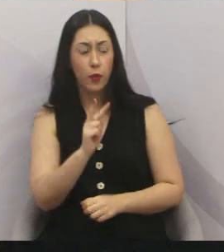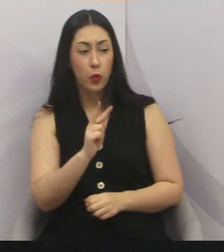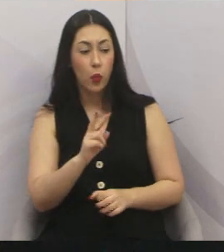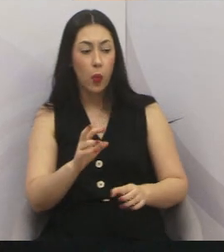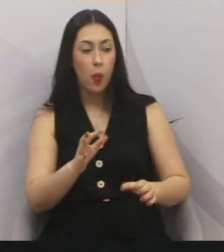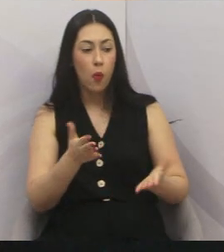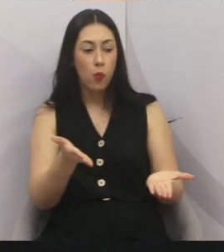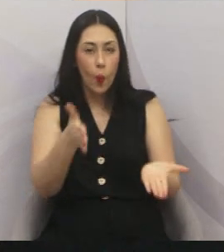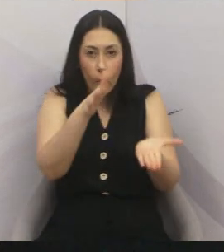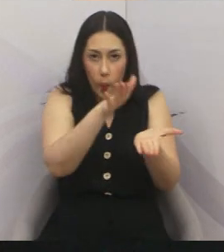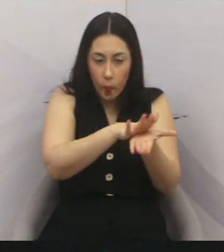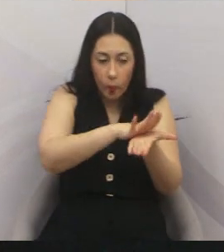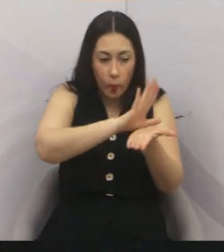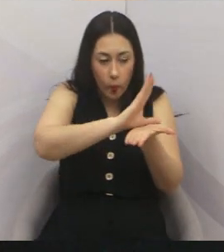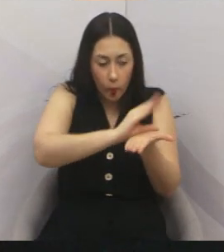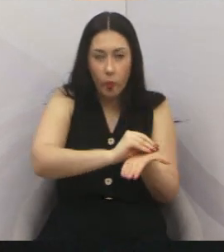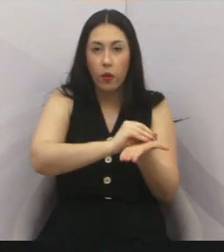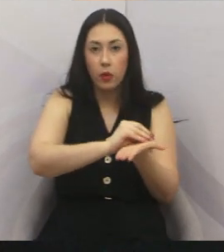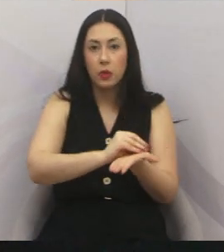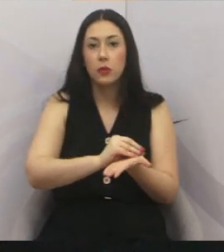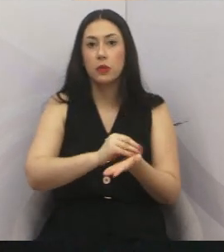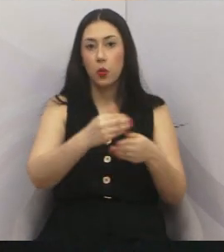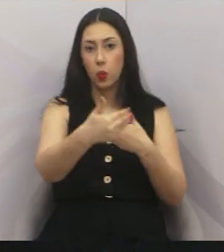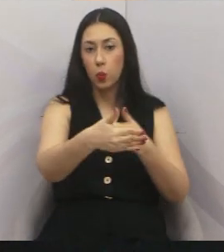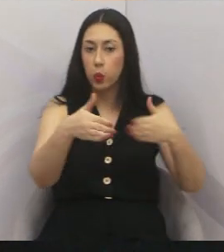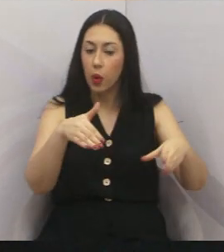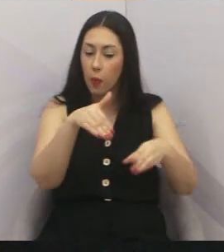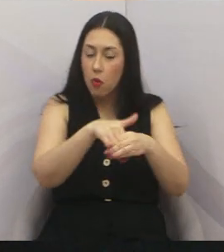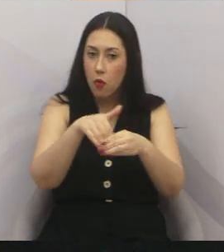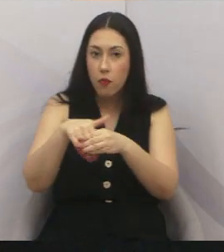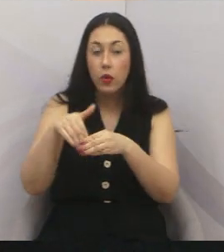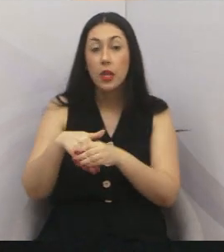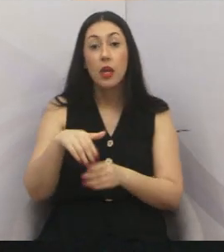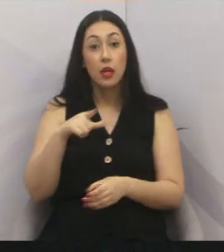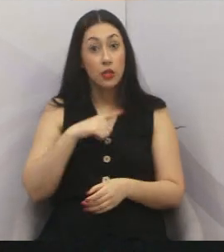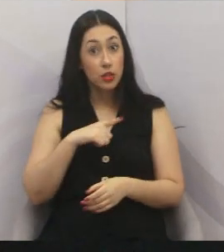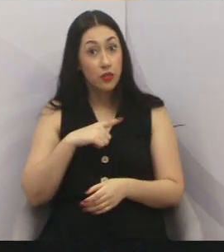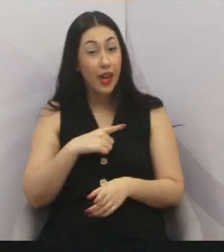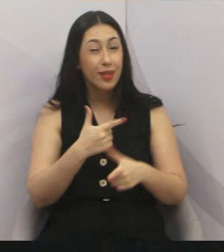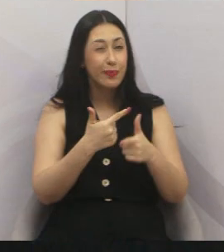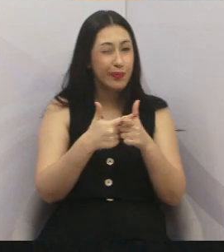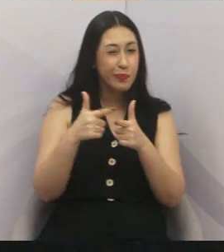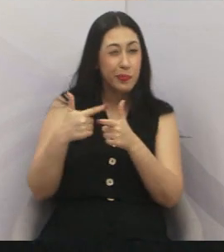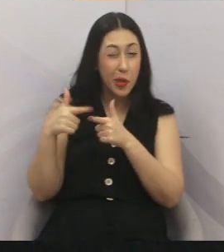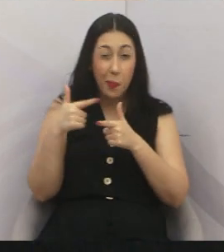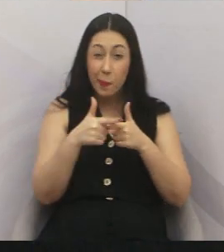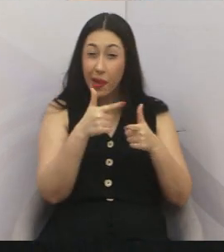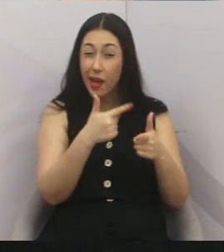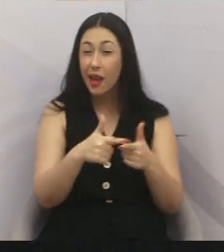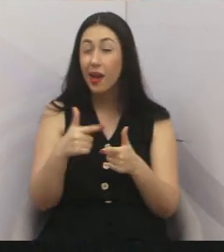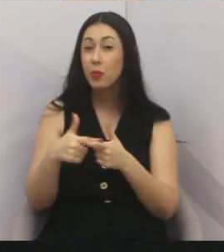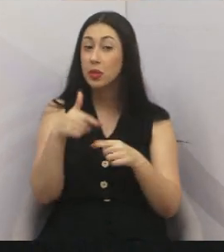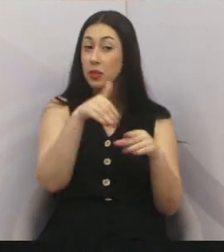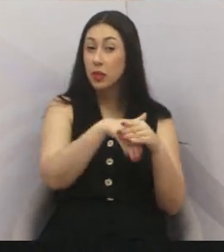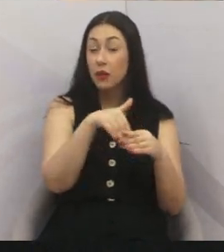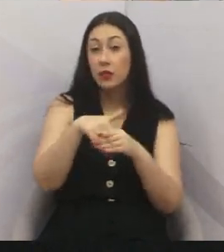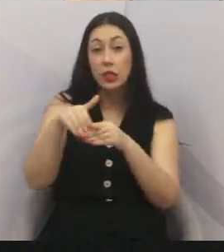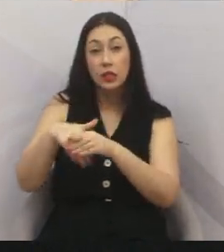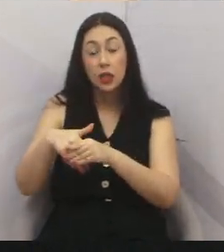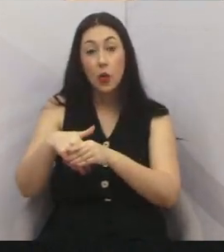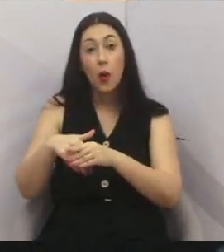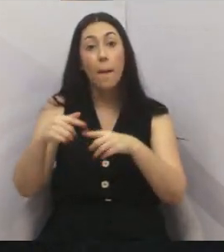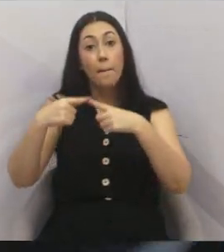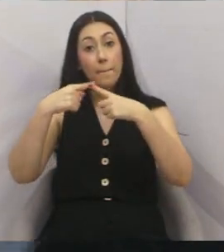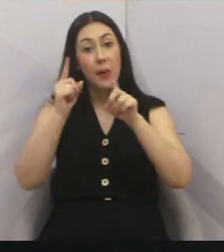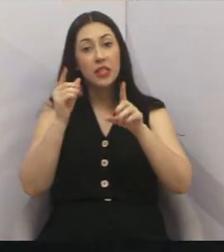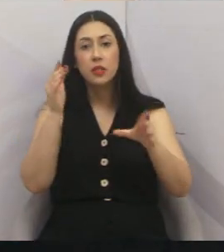da urna para o início da votação. Houveram ocorrências durante a votação e, ao final e